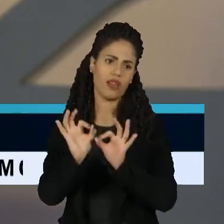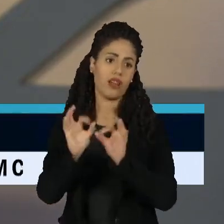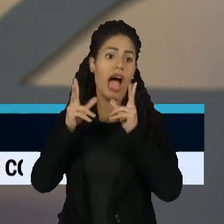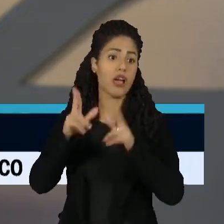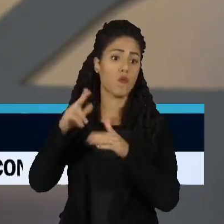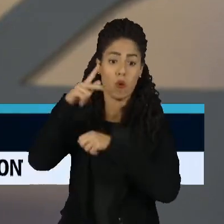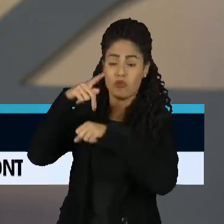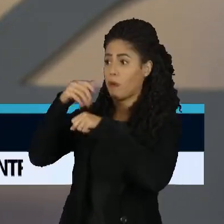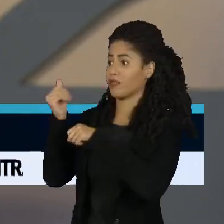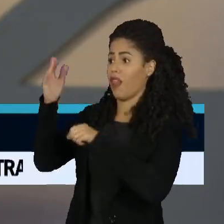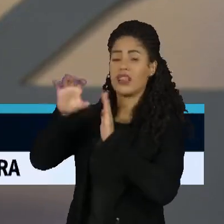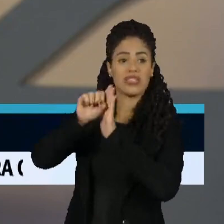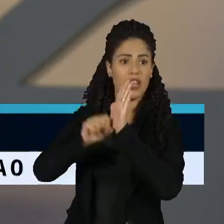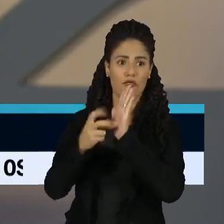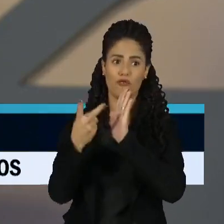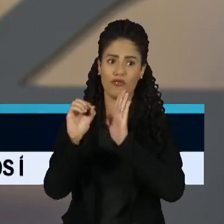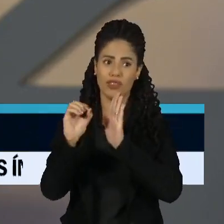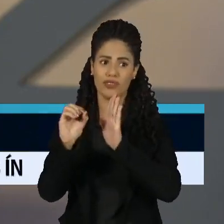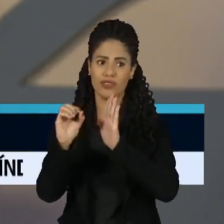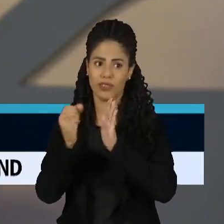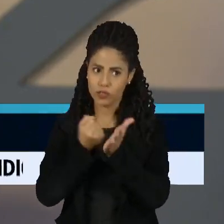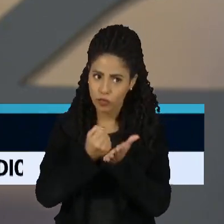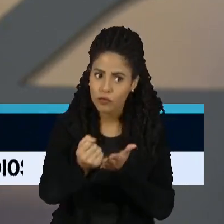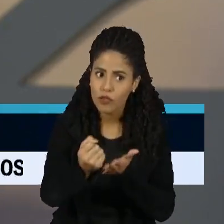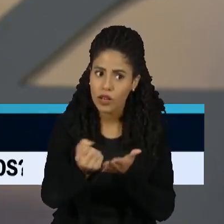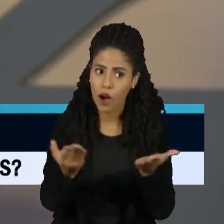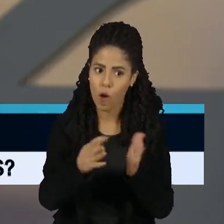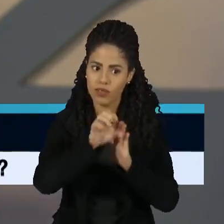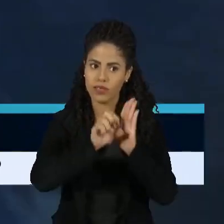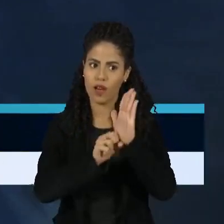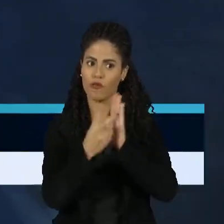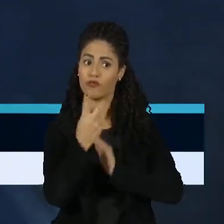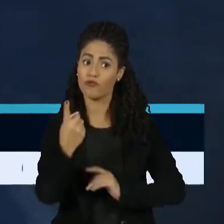para os países no início do século 20 do século 20